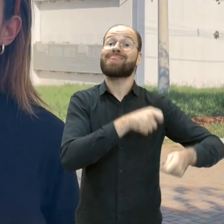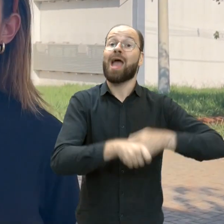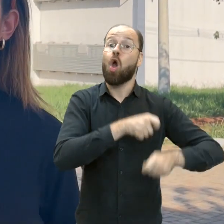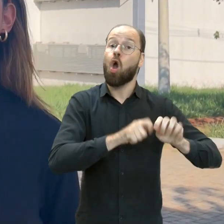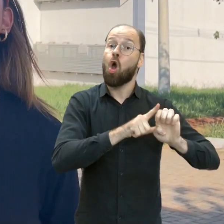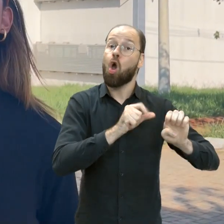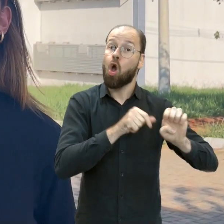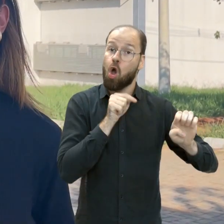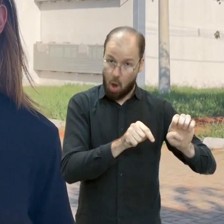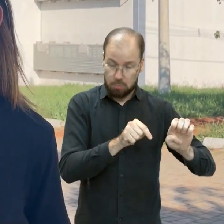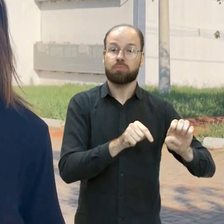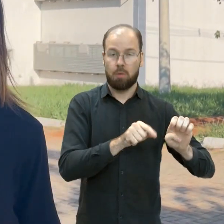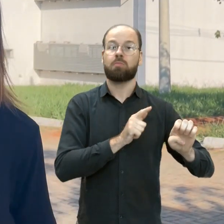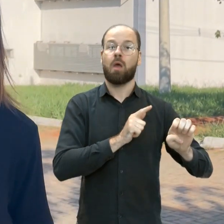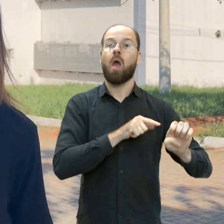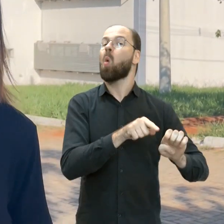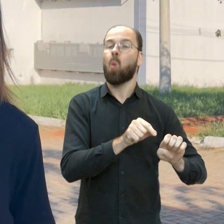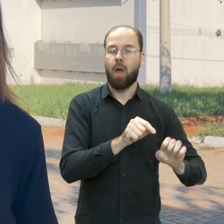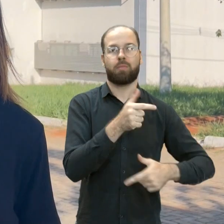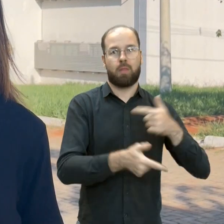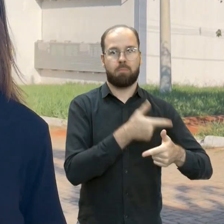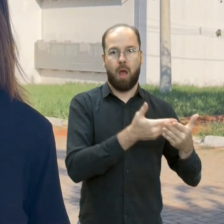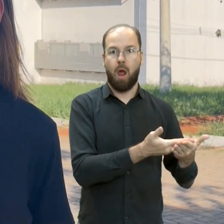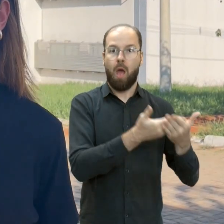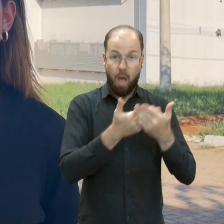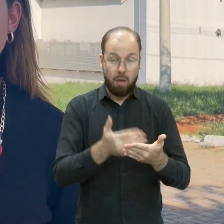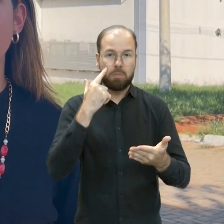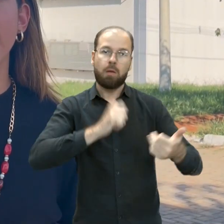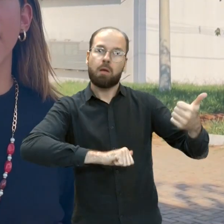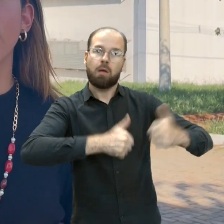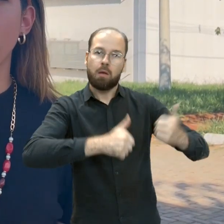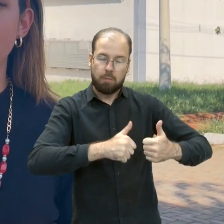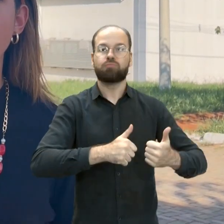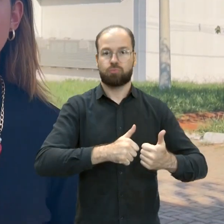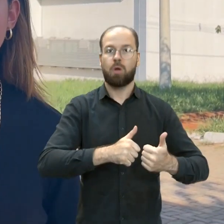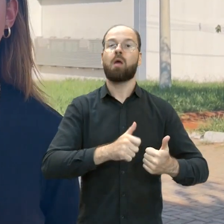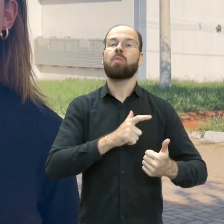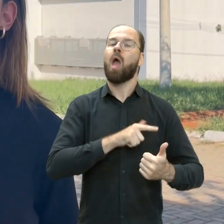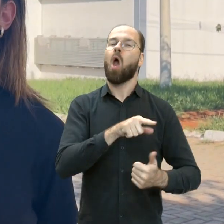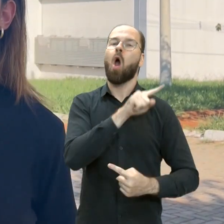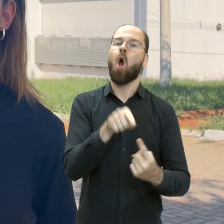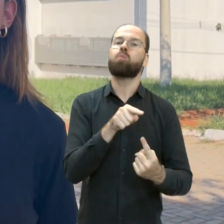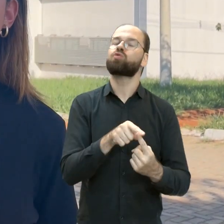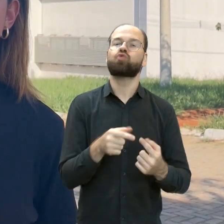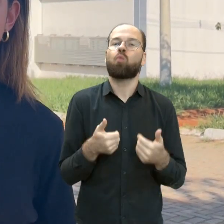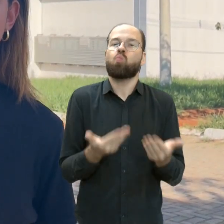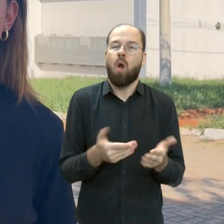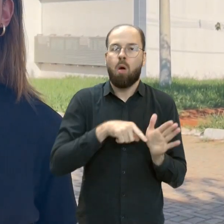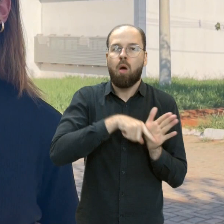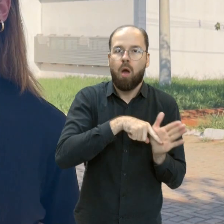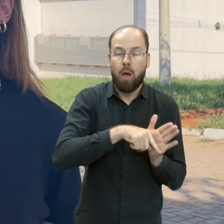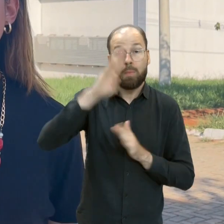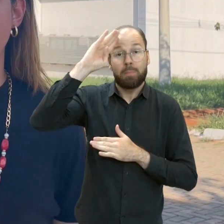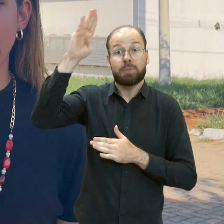modalidade empreendedorismo, que contempla trabalhos acadêmicos de finalização de curso que tenham como objeto de estudo ou questão